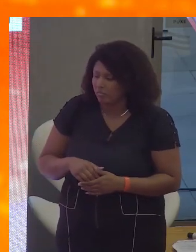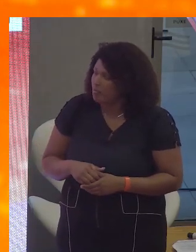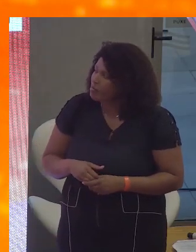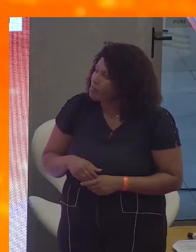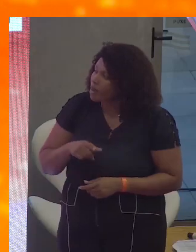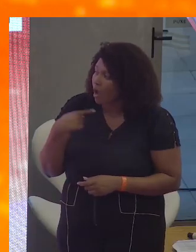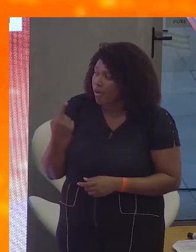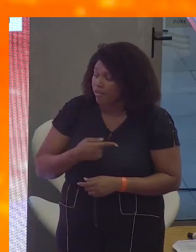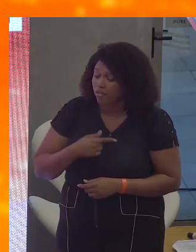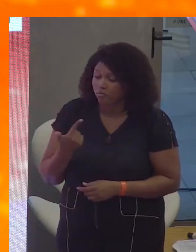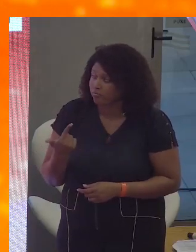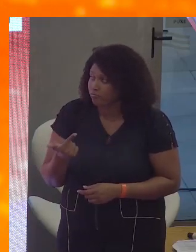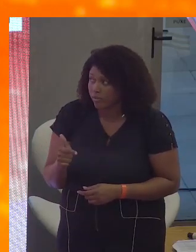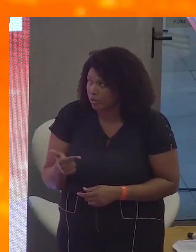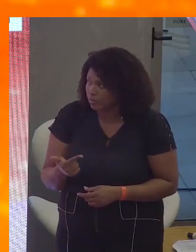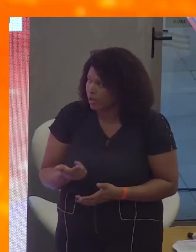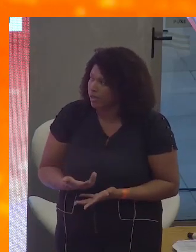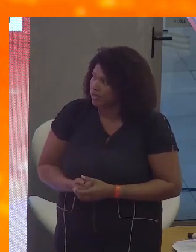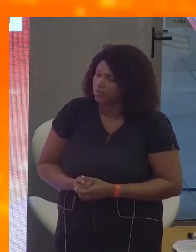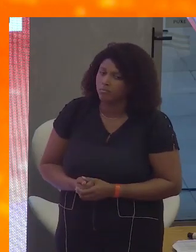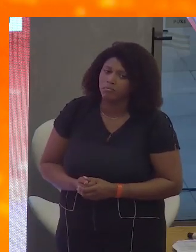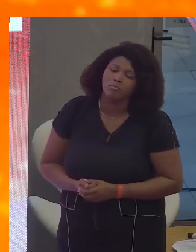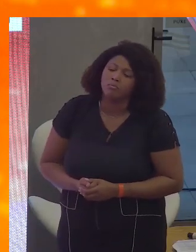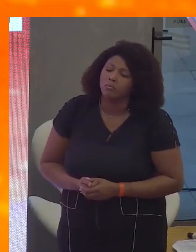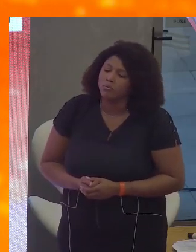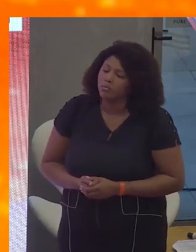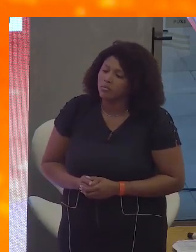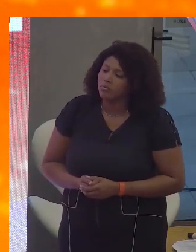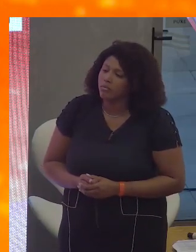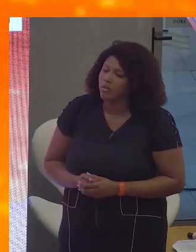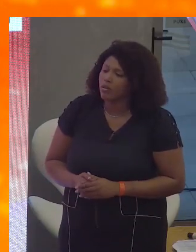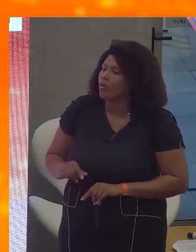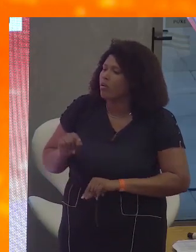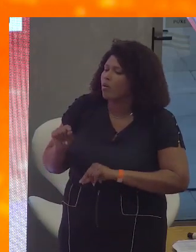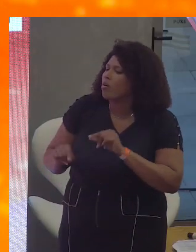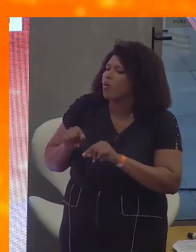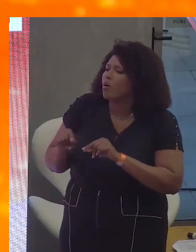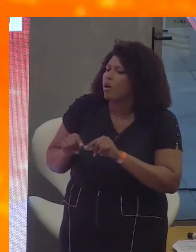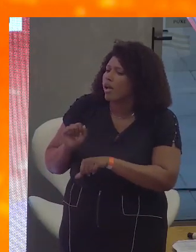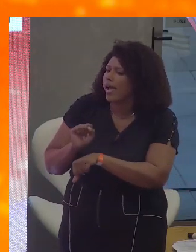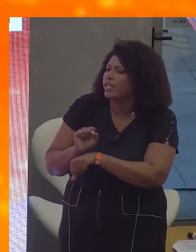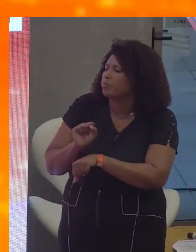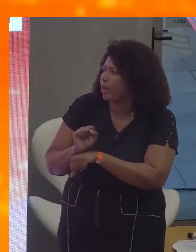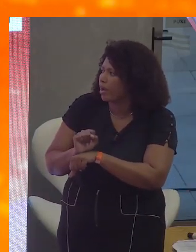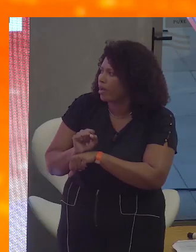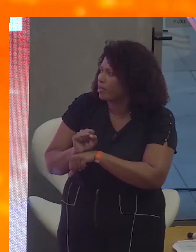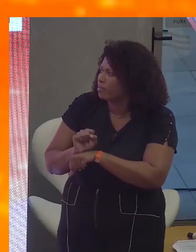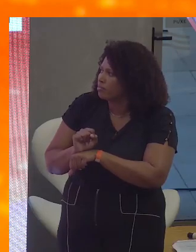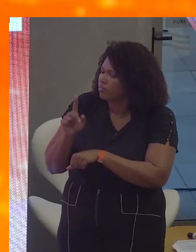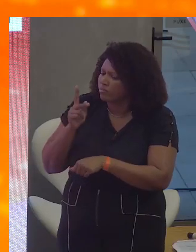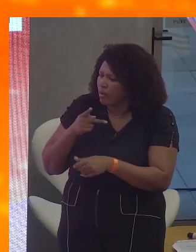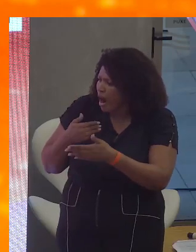tem um mecanismo totalmente elucidado. E aí, o que a gente espera? Estima-se que